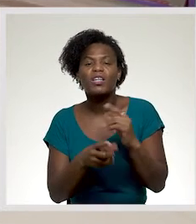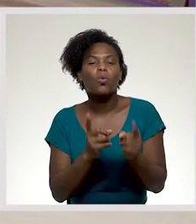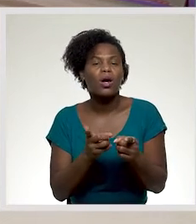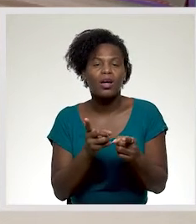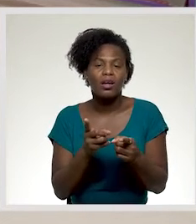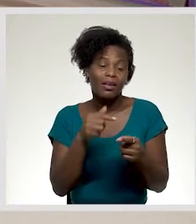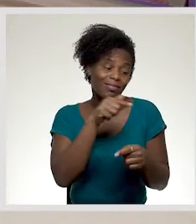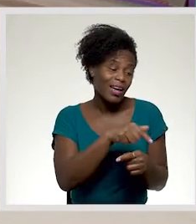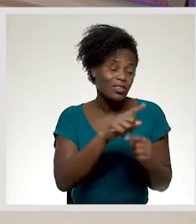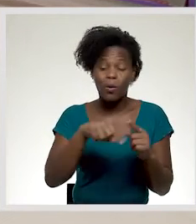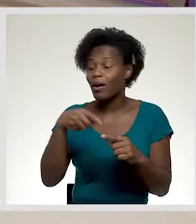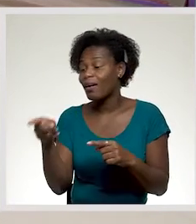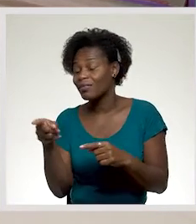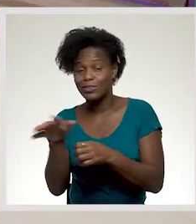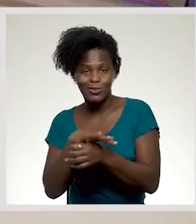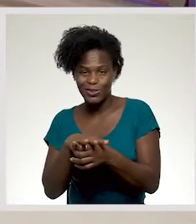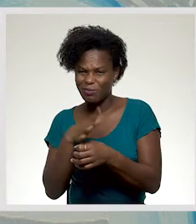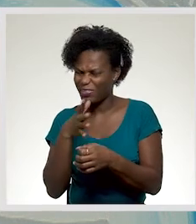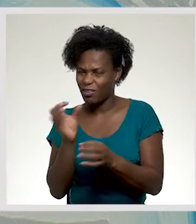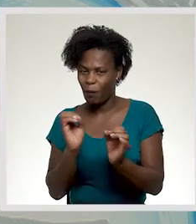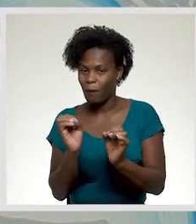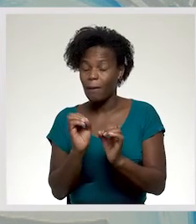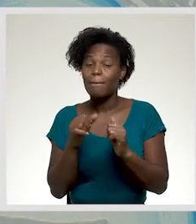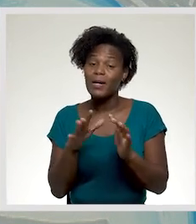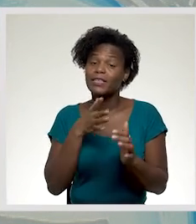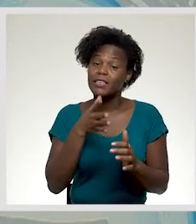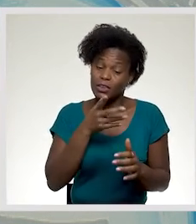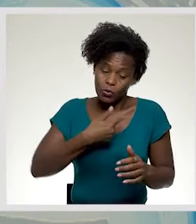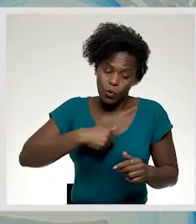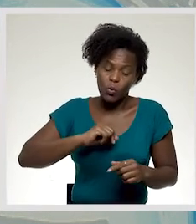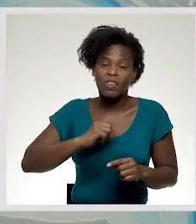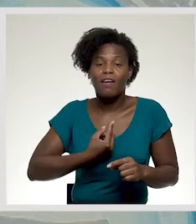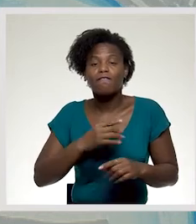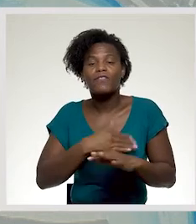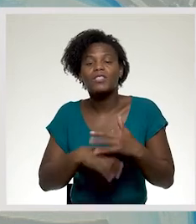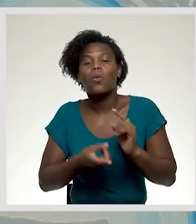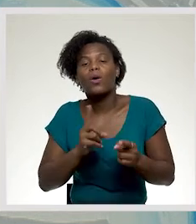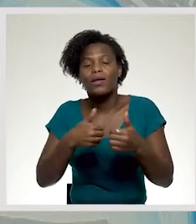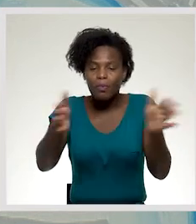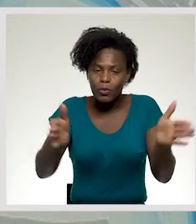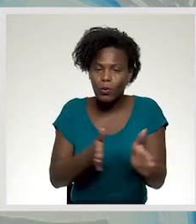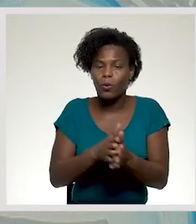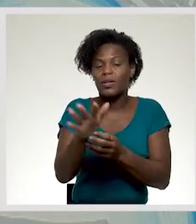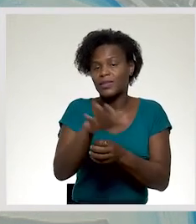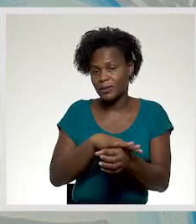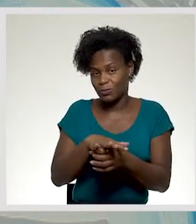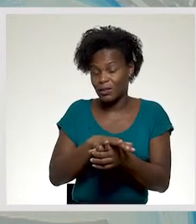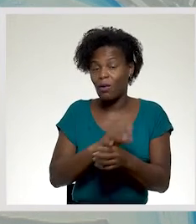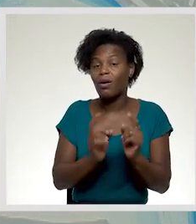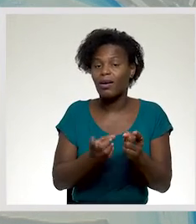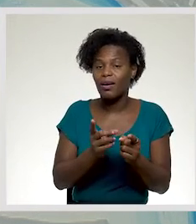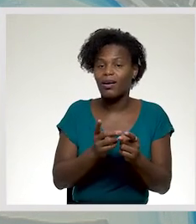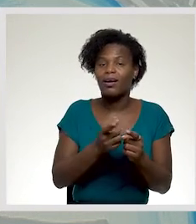fazer nesta ou naquela circunstância, mas sim nos diz o que nós devemos fazer em todas as circunstâncias, que